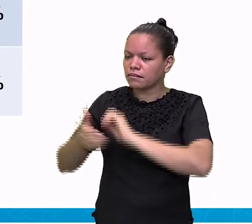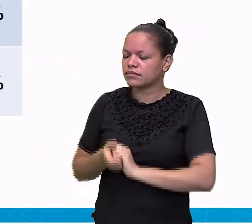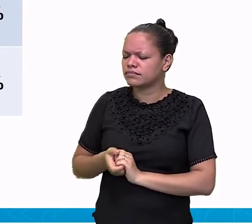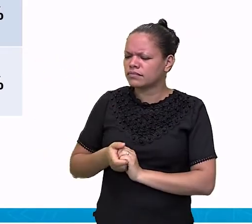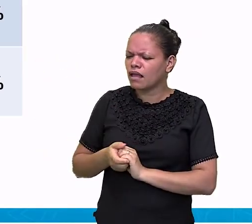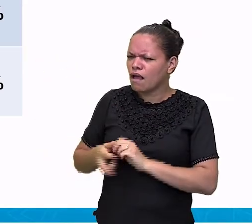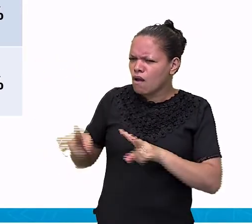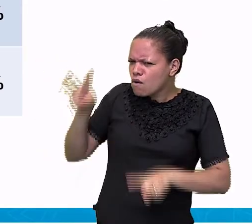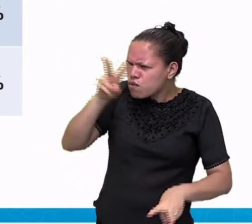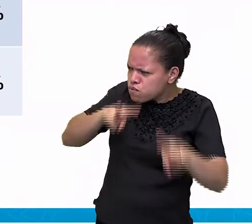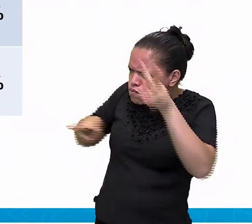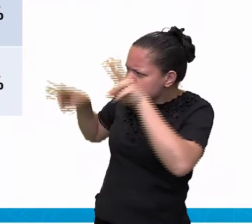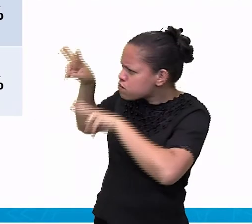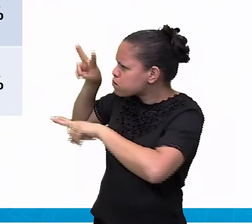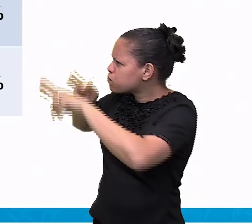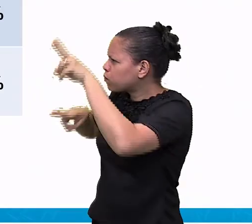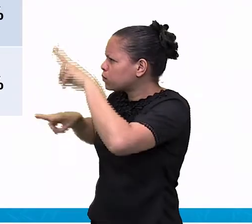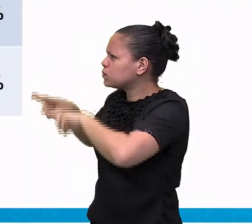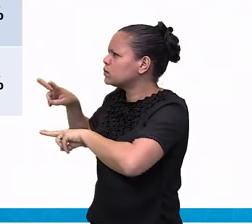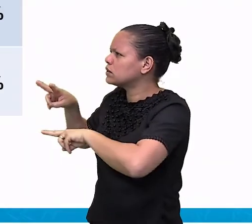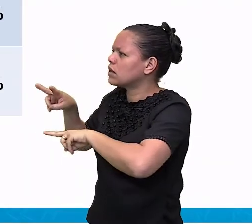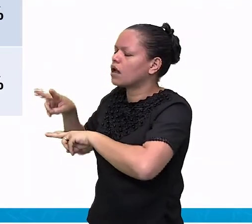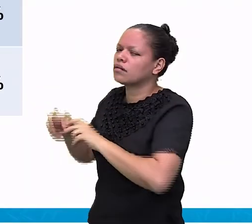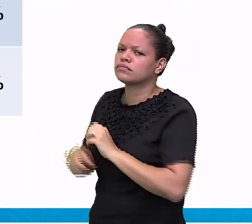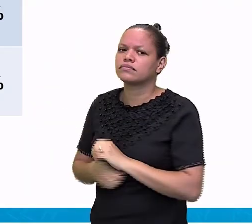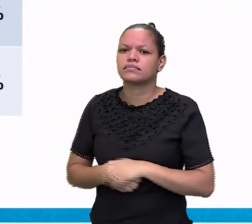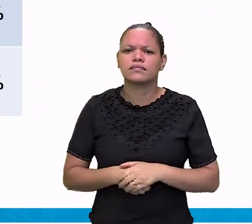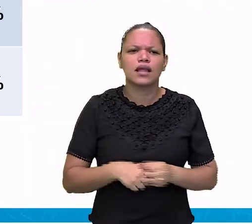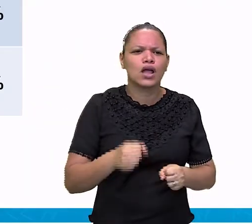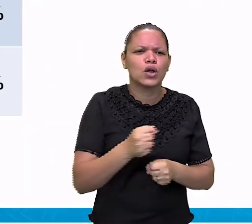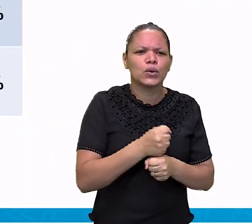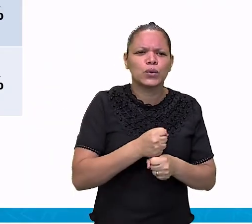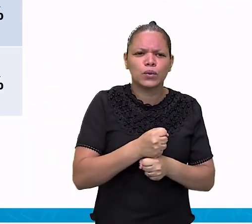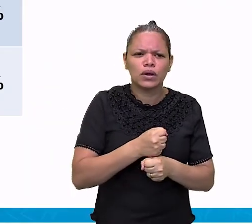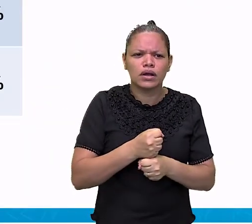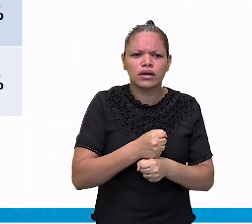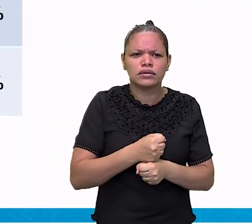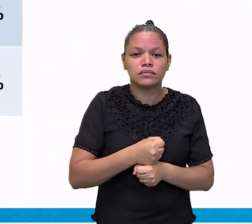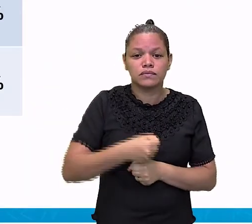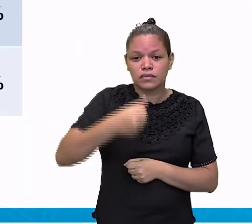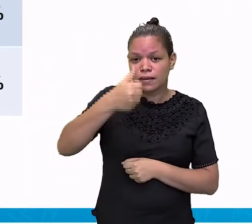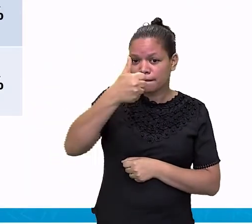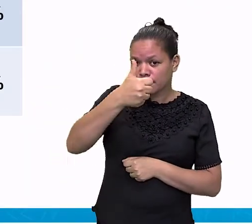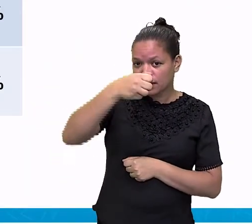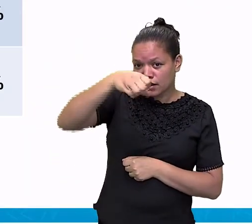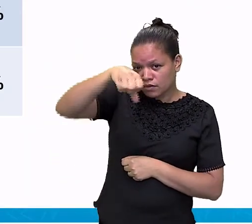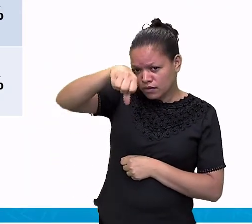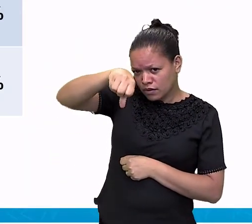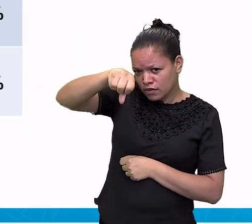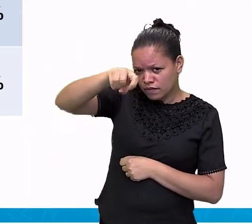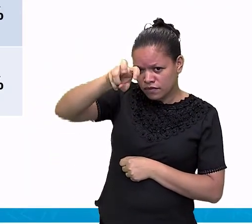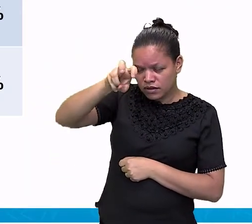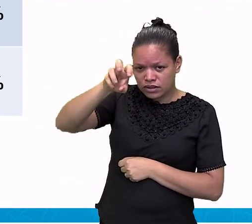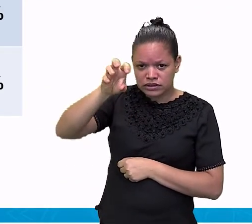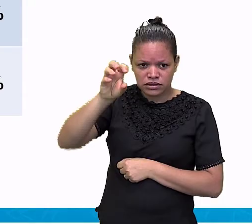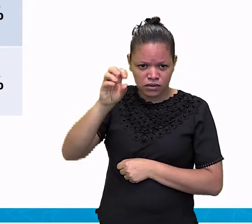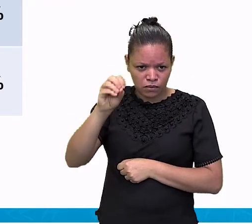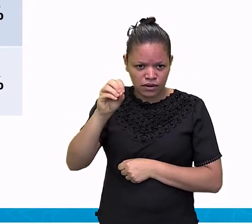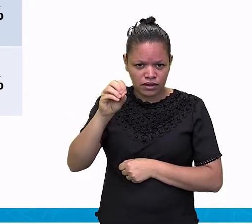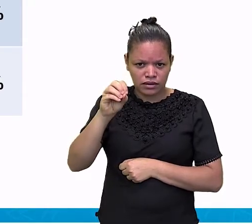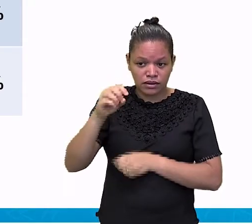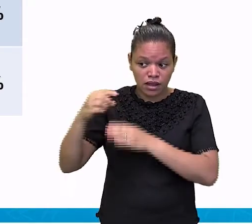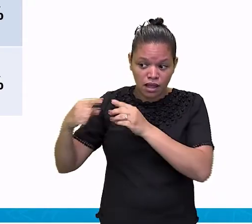até 2015, nós conseguimos perceber que houve um crescimento da população